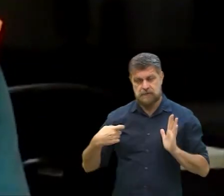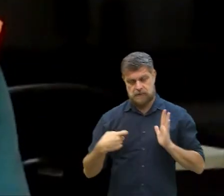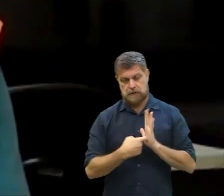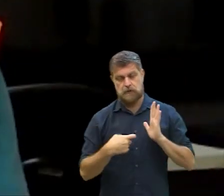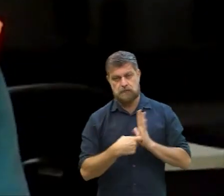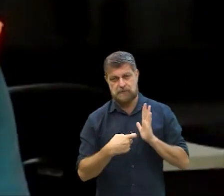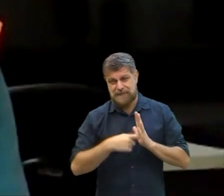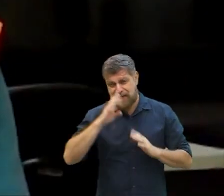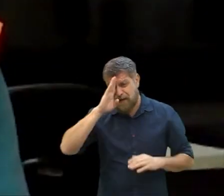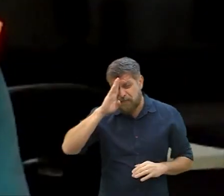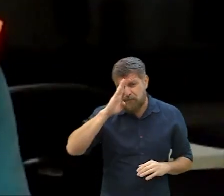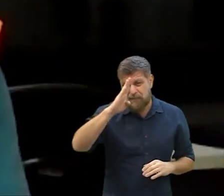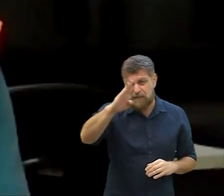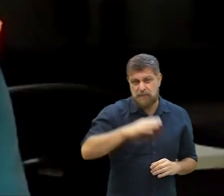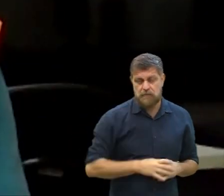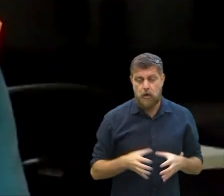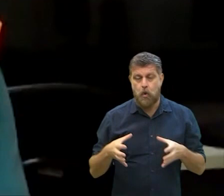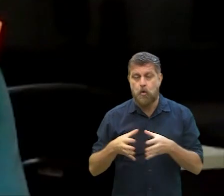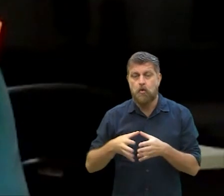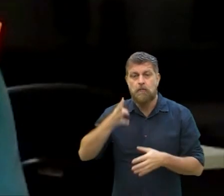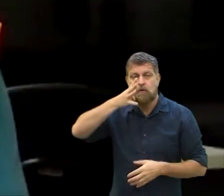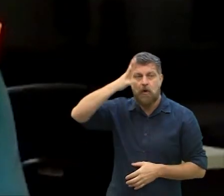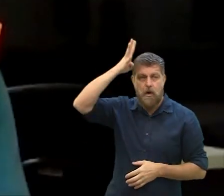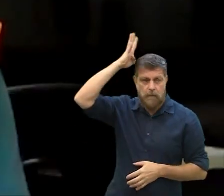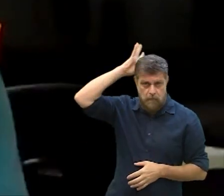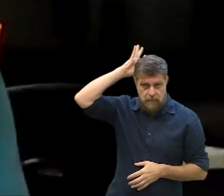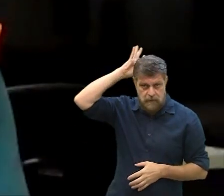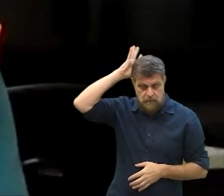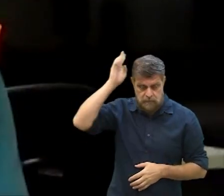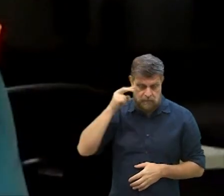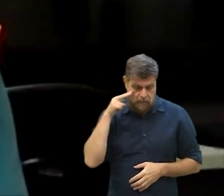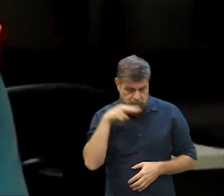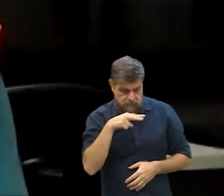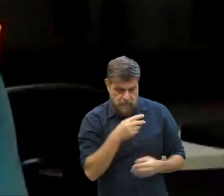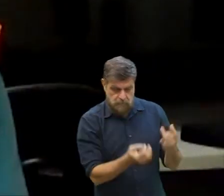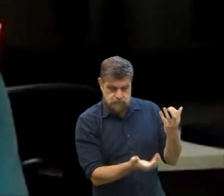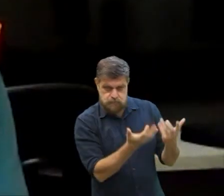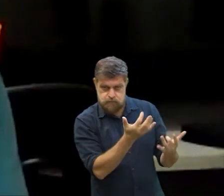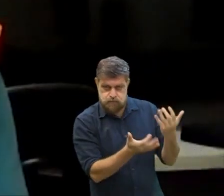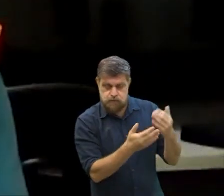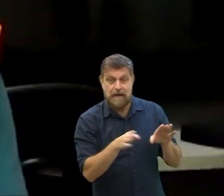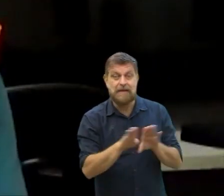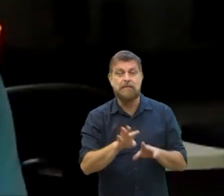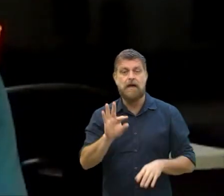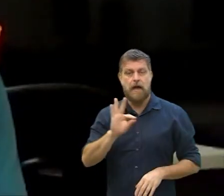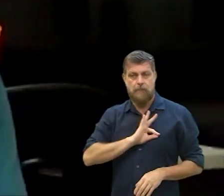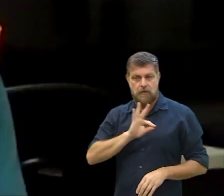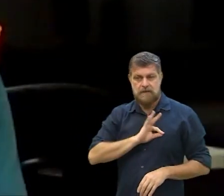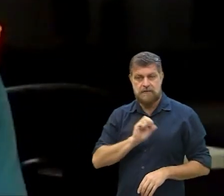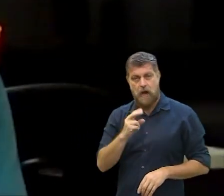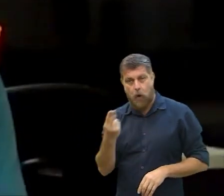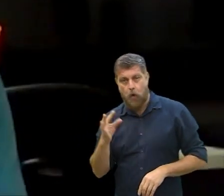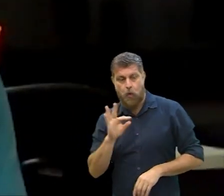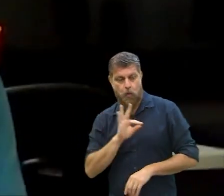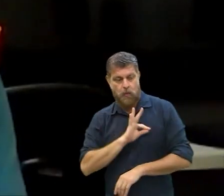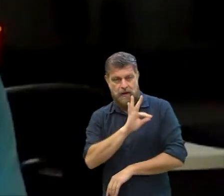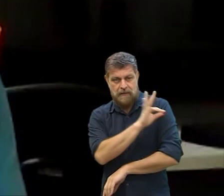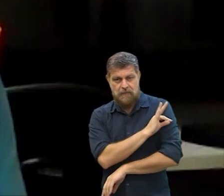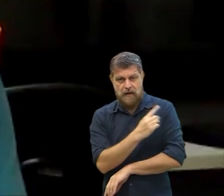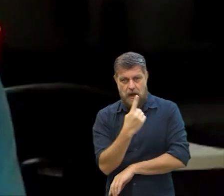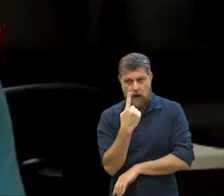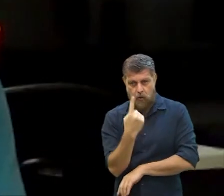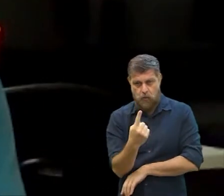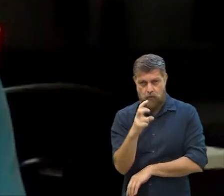denunciar, principalmente no Corpo de Bombeiros, se estiver acontecendo um incêndio. E na polícia, na Guarda Municipal,